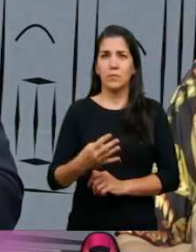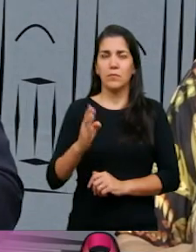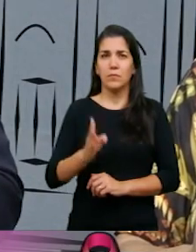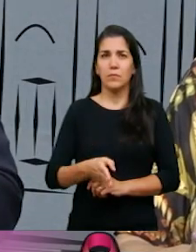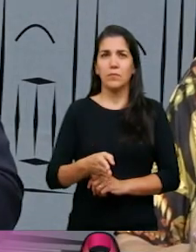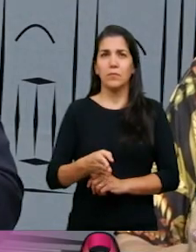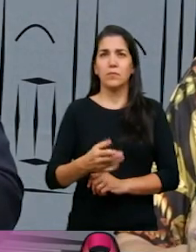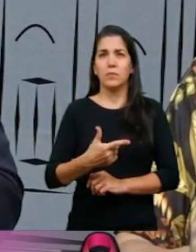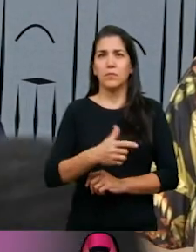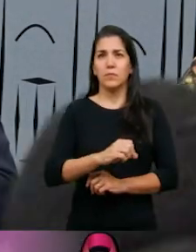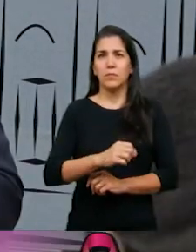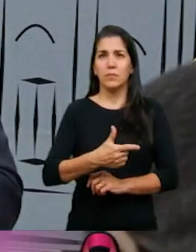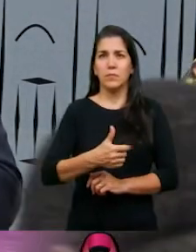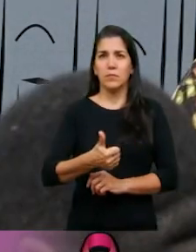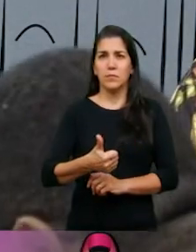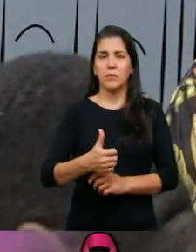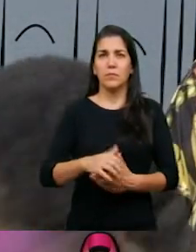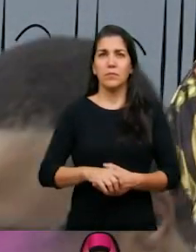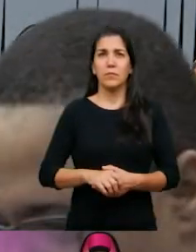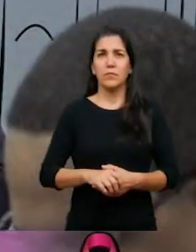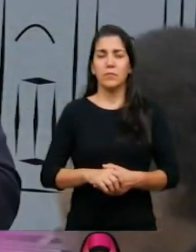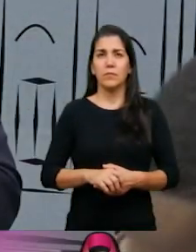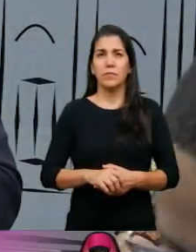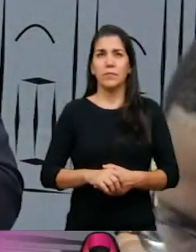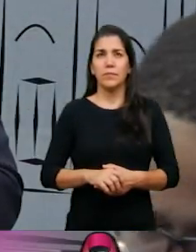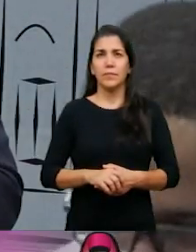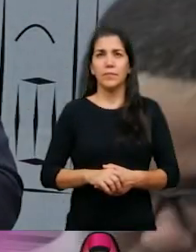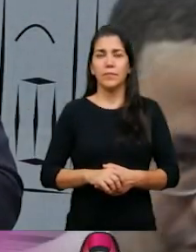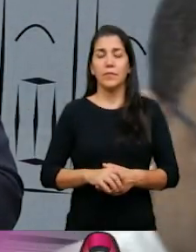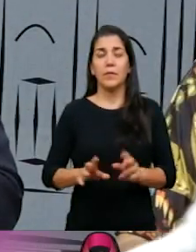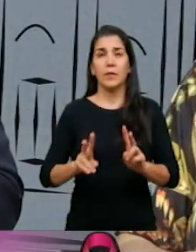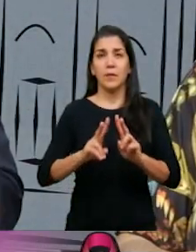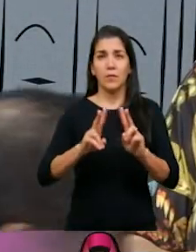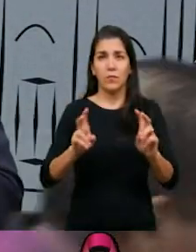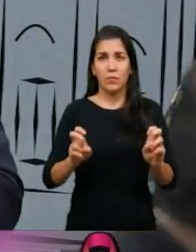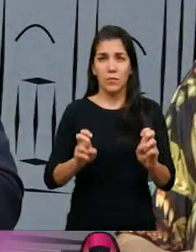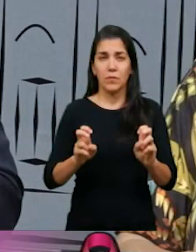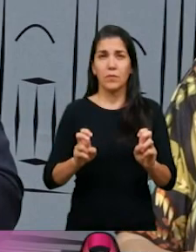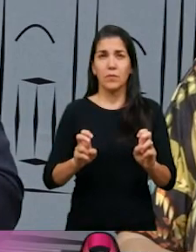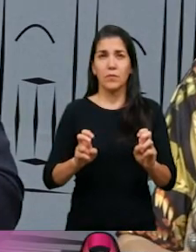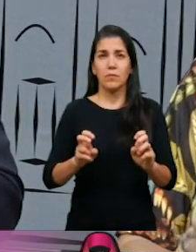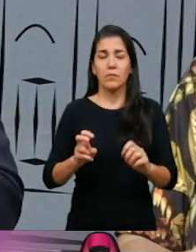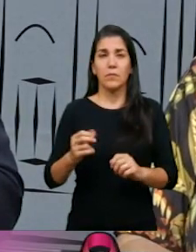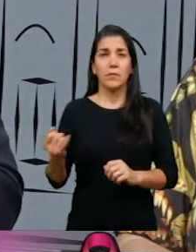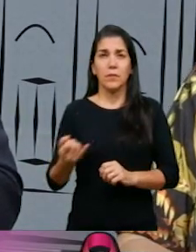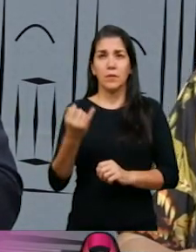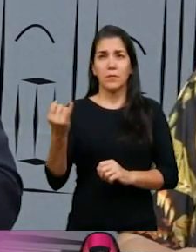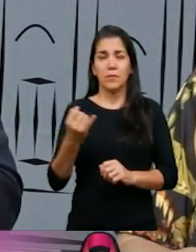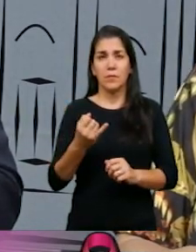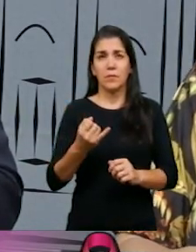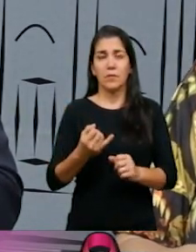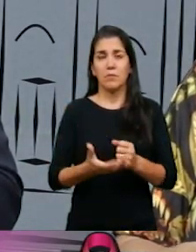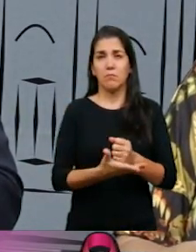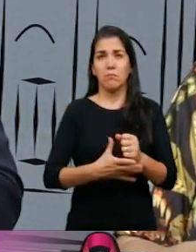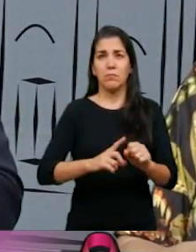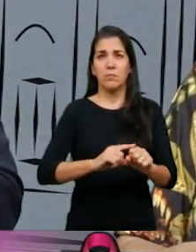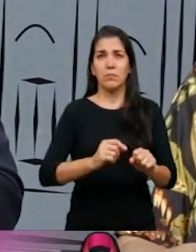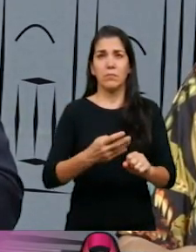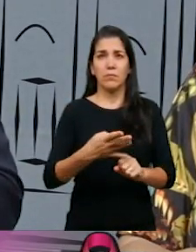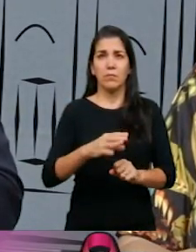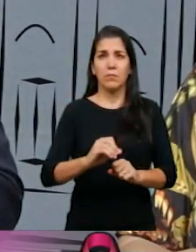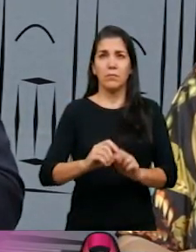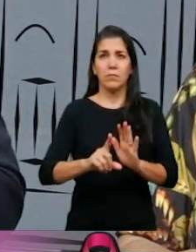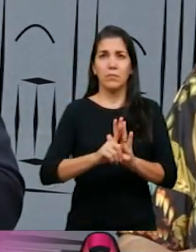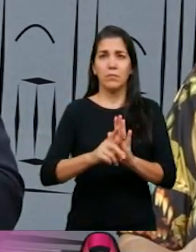20 de outubro de 2021, por considerar relevante a presente matéria e com fundamento no artigo 40 da Lei Orgânica